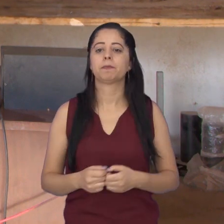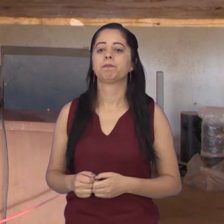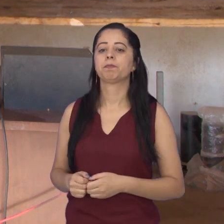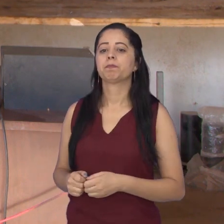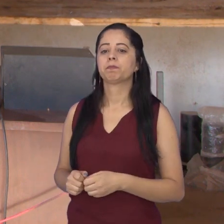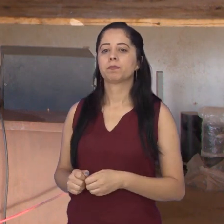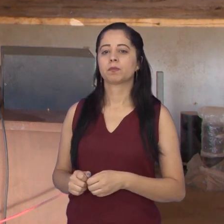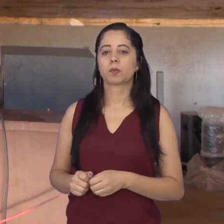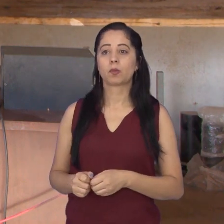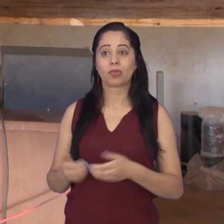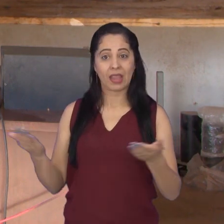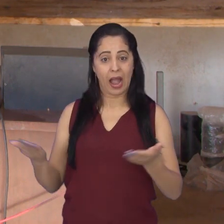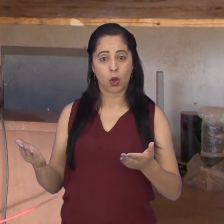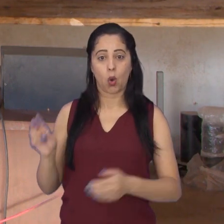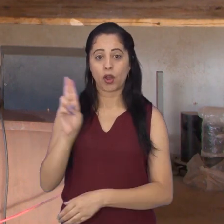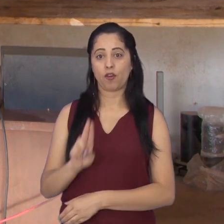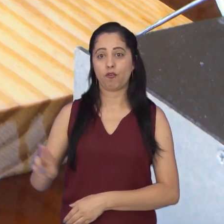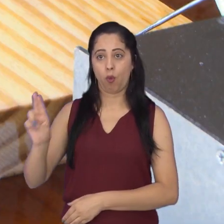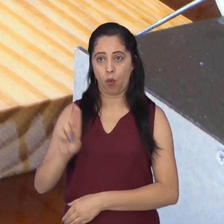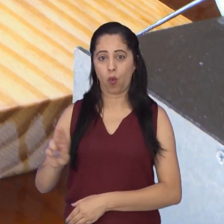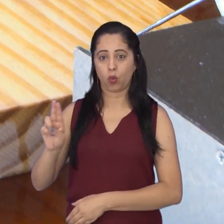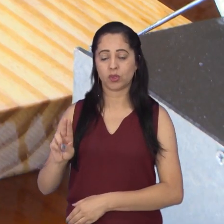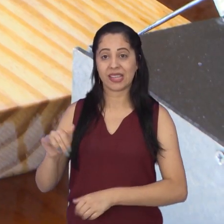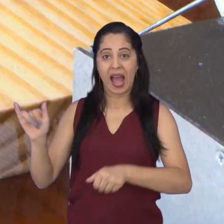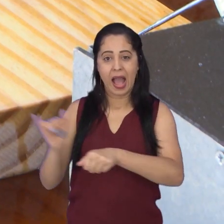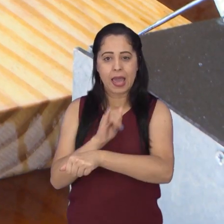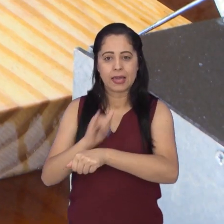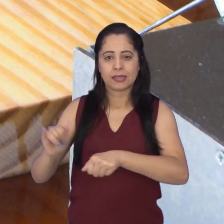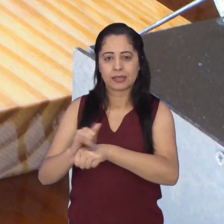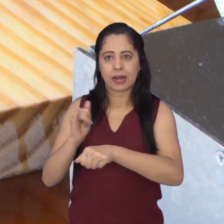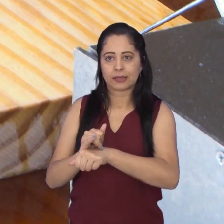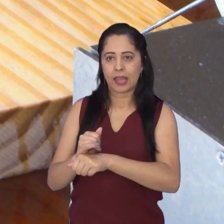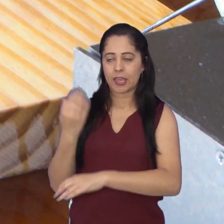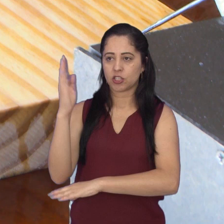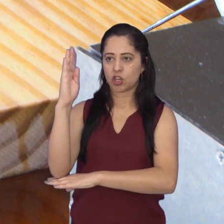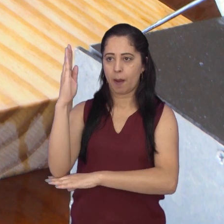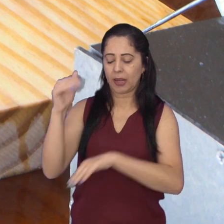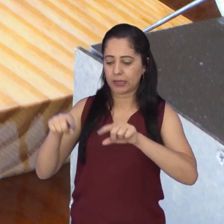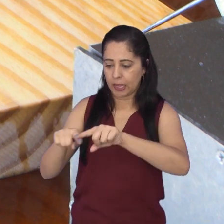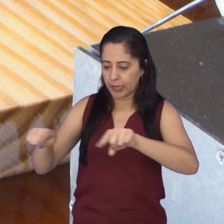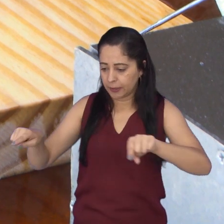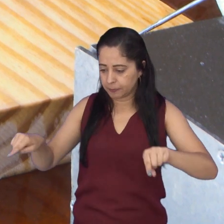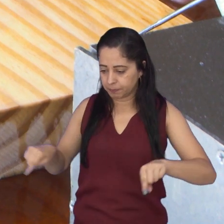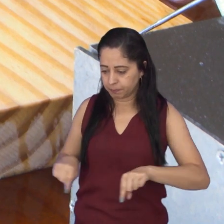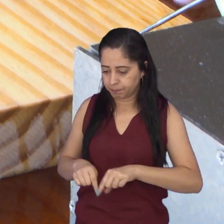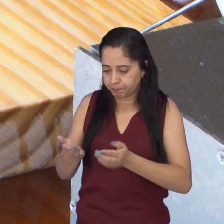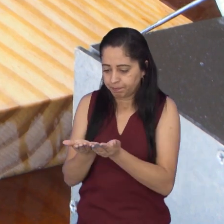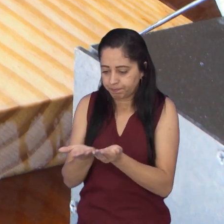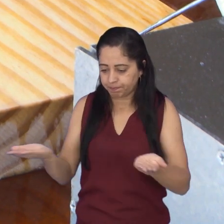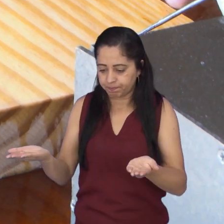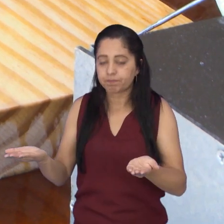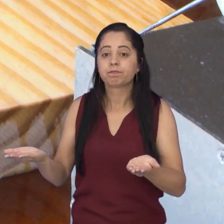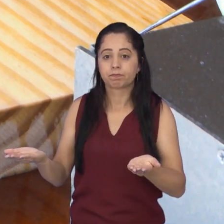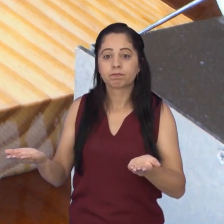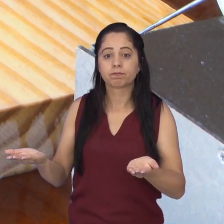Eu vou fazer aqui um efeito de Lichtenberg. Foi um efeito descoberto por um físico alemão,